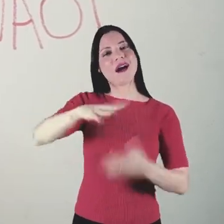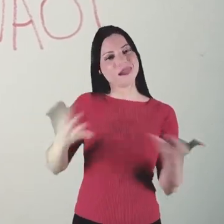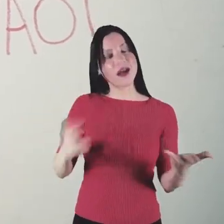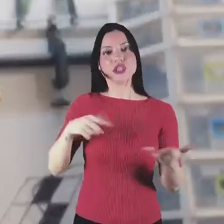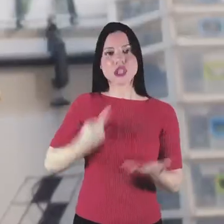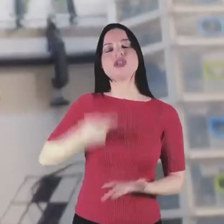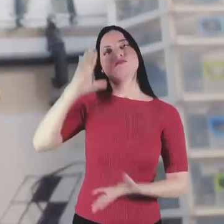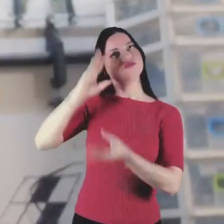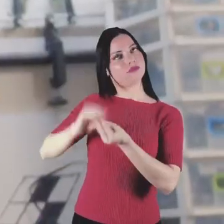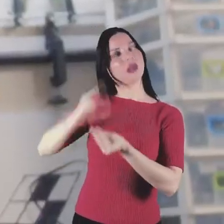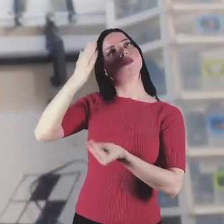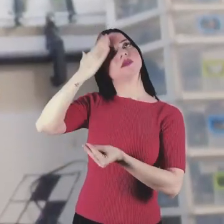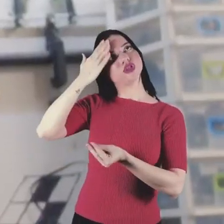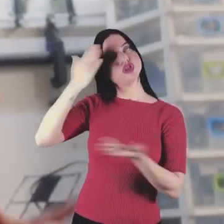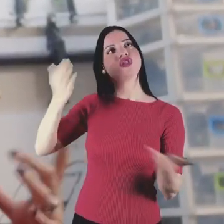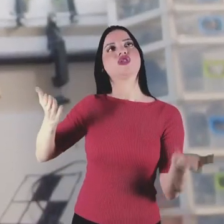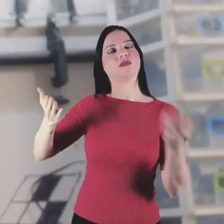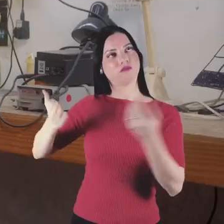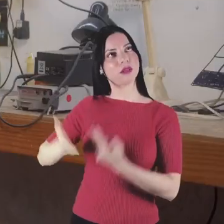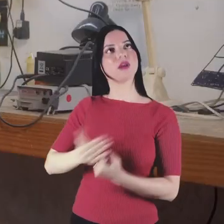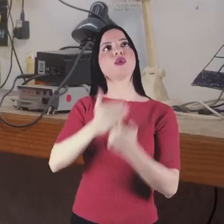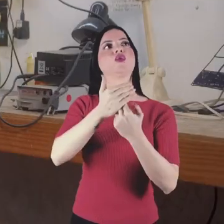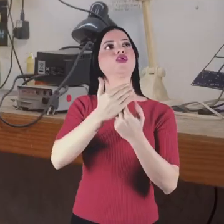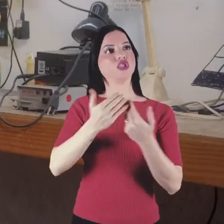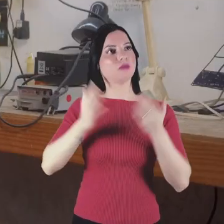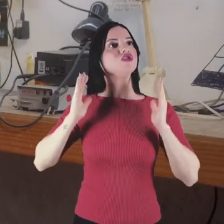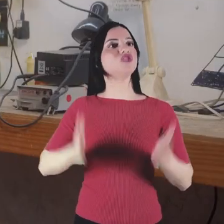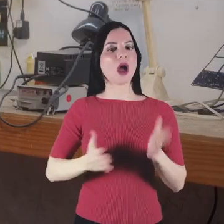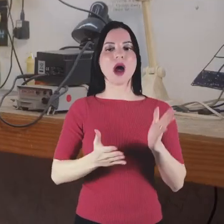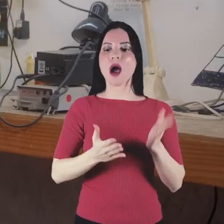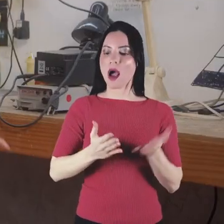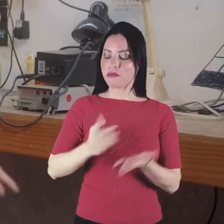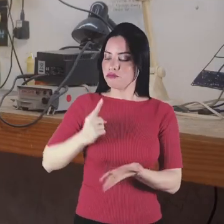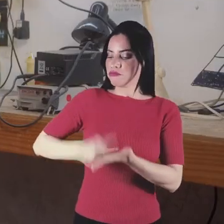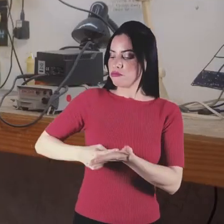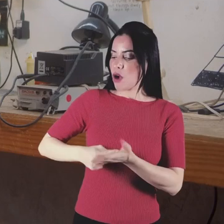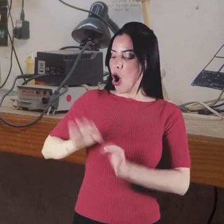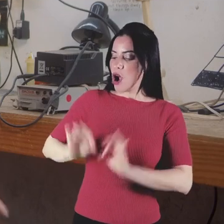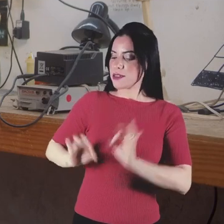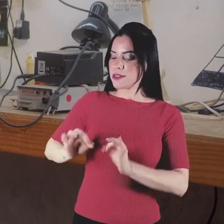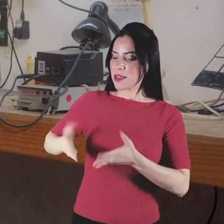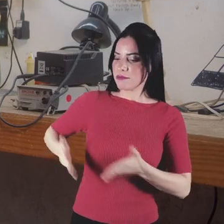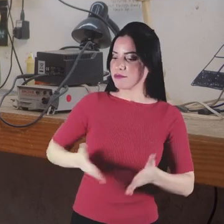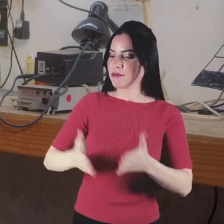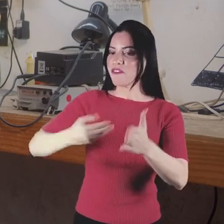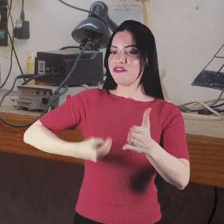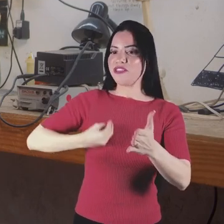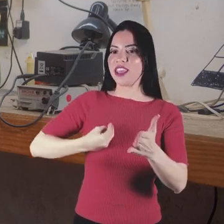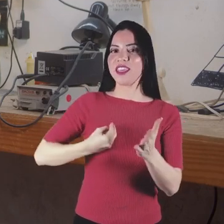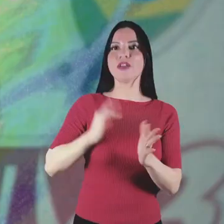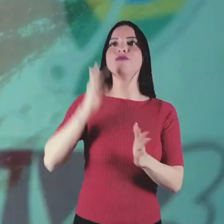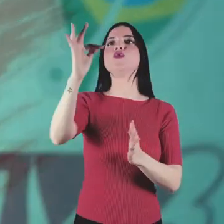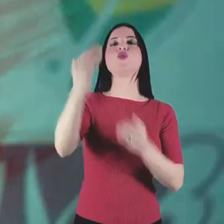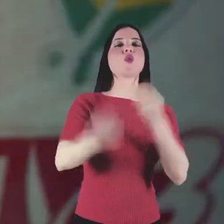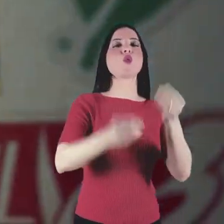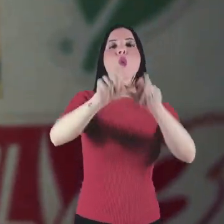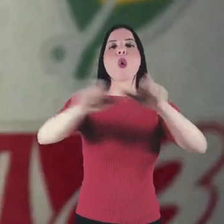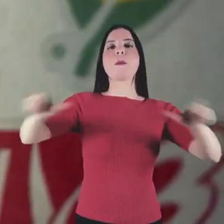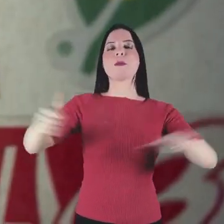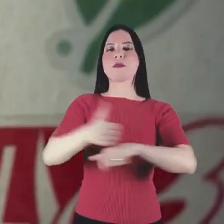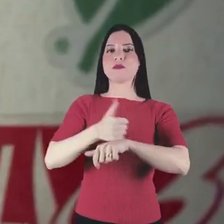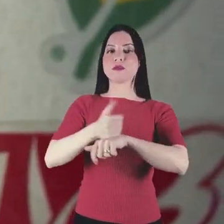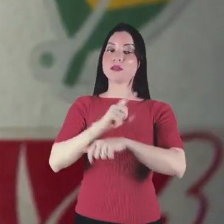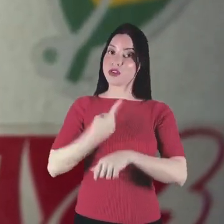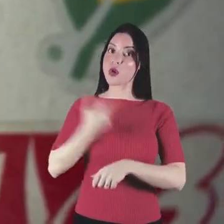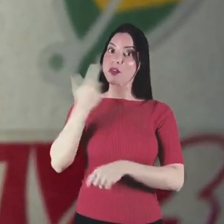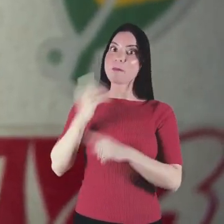nessa área. E a gente entendia, né, que tecnologia já era o que estava determinando boa parte da nossa vida, né, o futuro das profissões. Então,